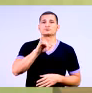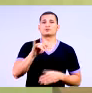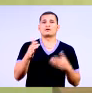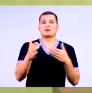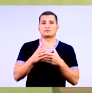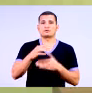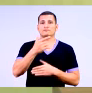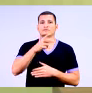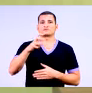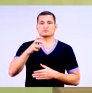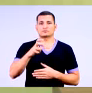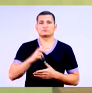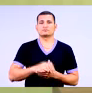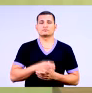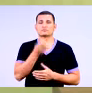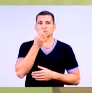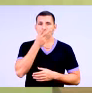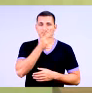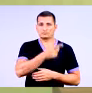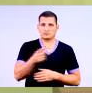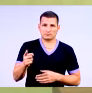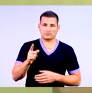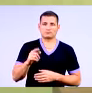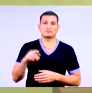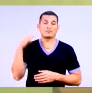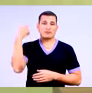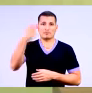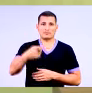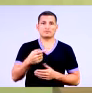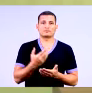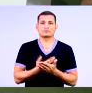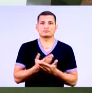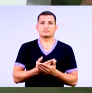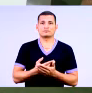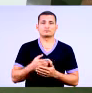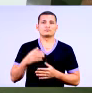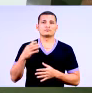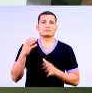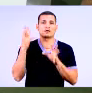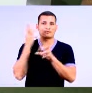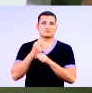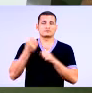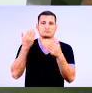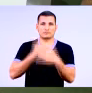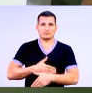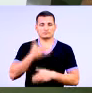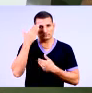tá ok? Boa semana e até a próxima aula de revisão e prova. Obrigado, professora.